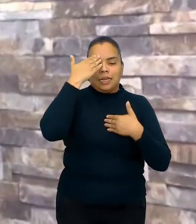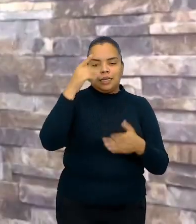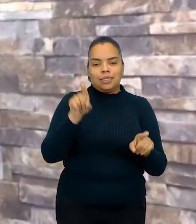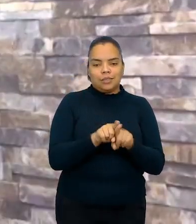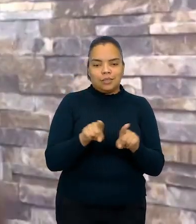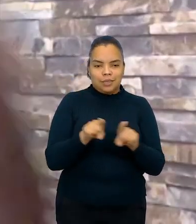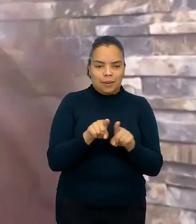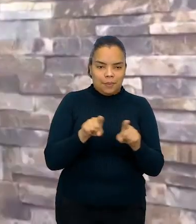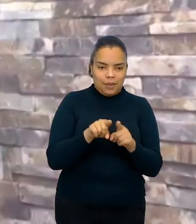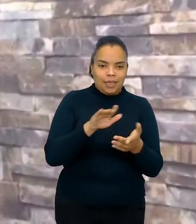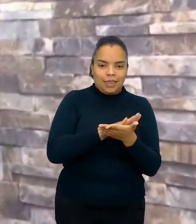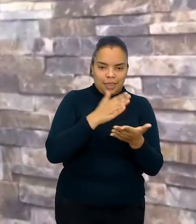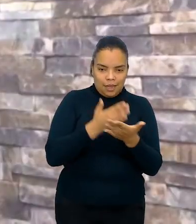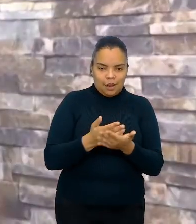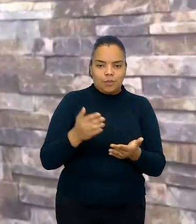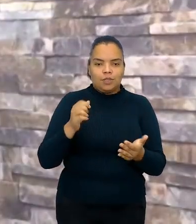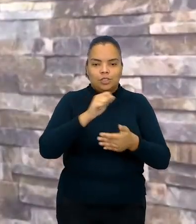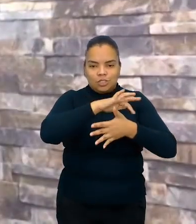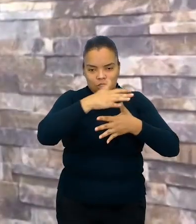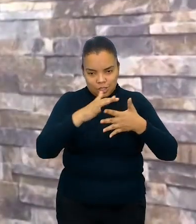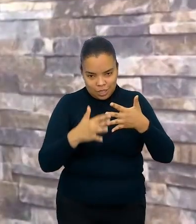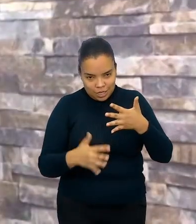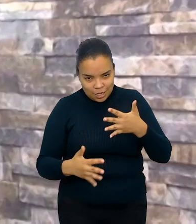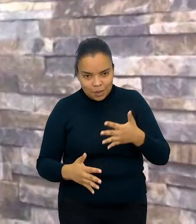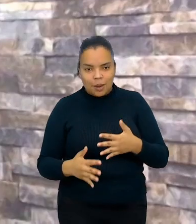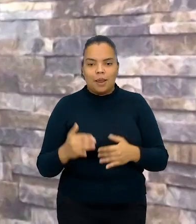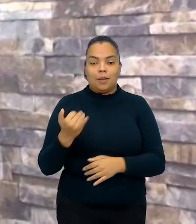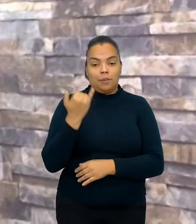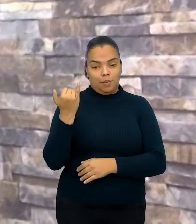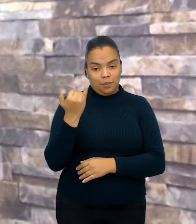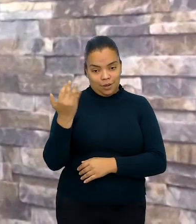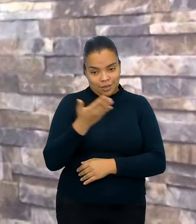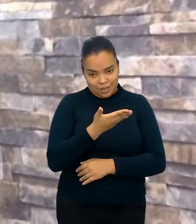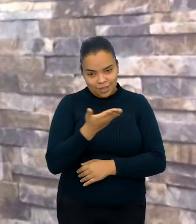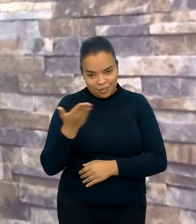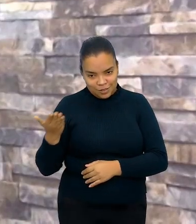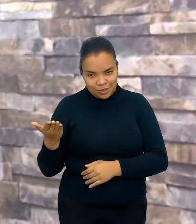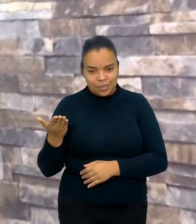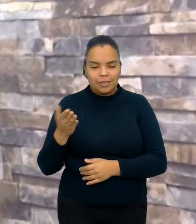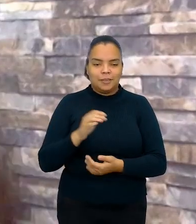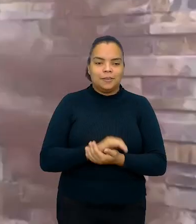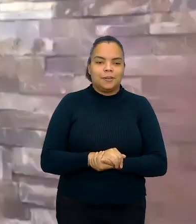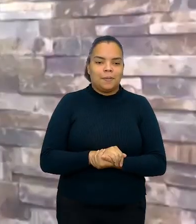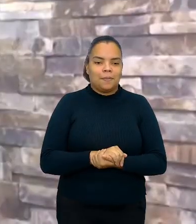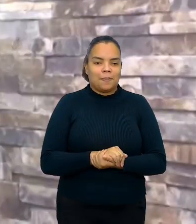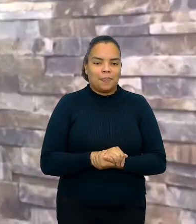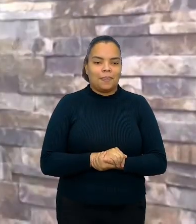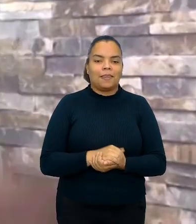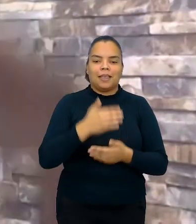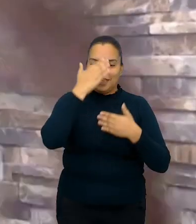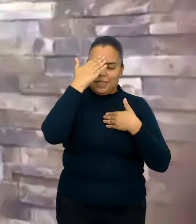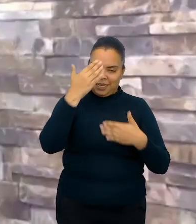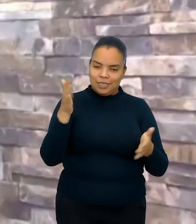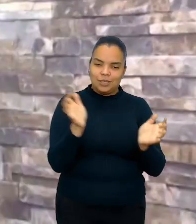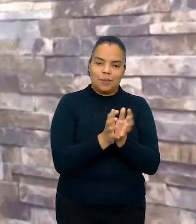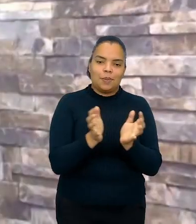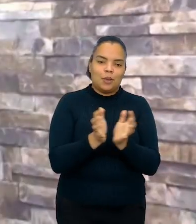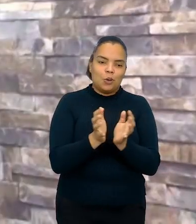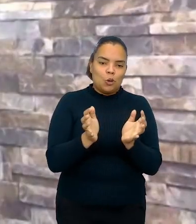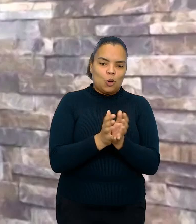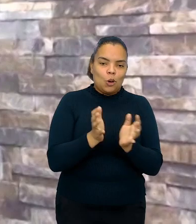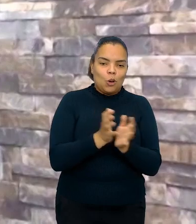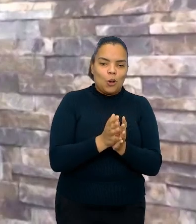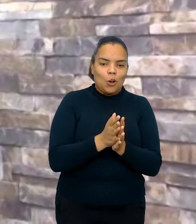nos acompanhou. Agradeço mais uma vez. É muito importante que vocês estejam aqui conosco. Agradeço a equipe que está aqui